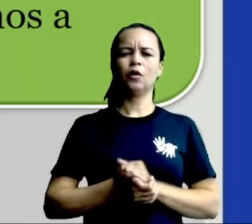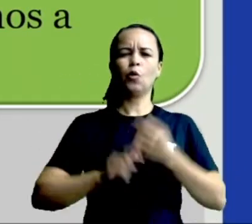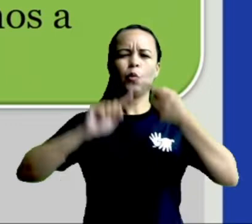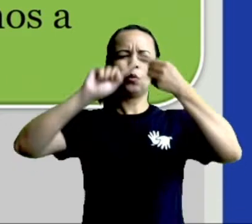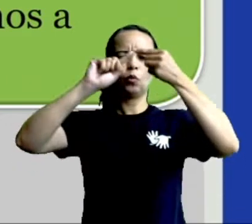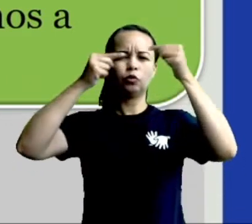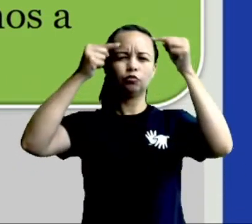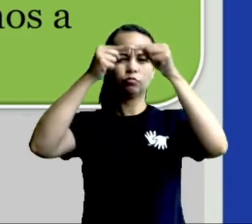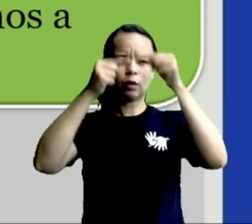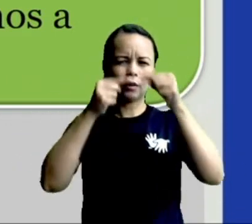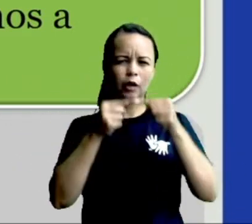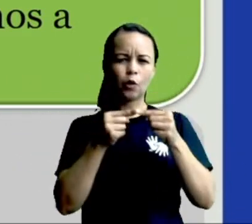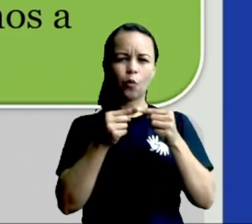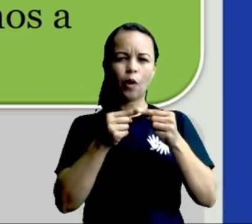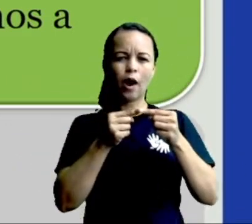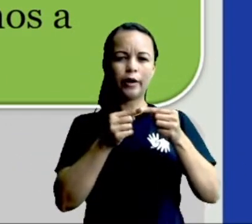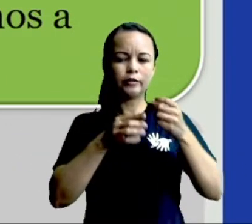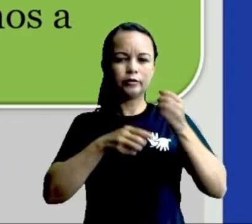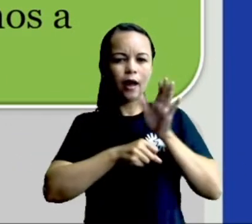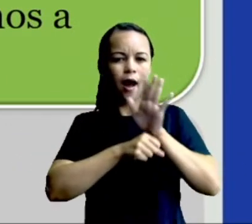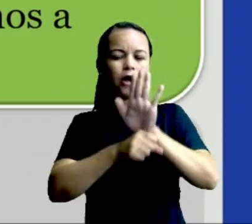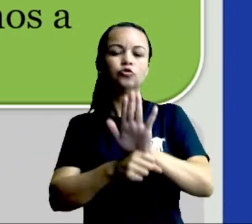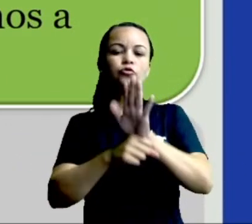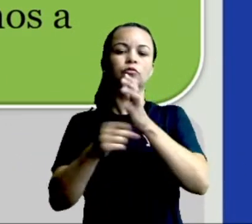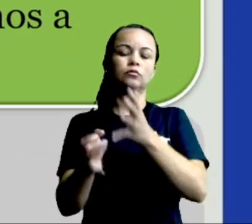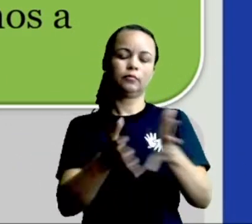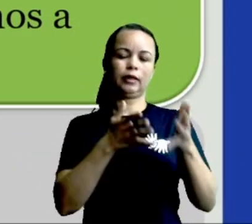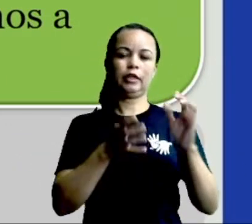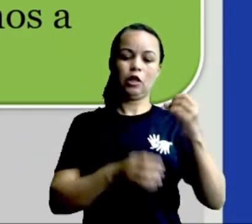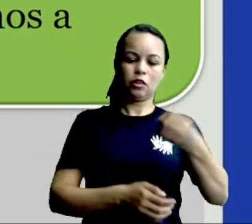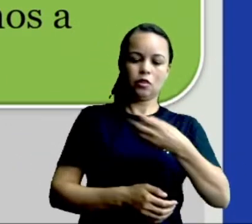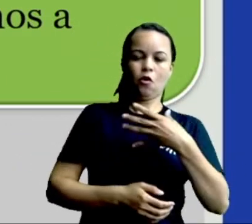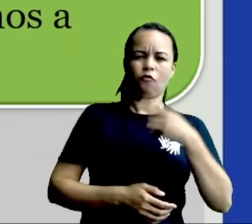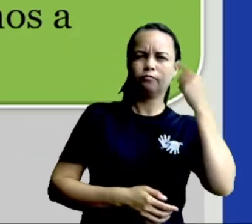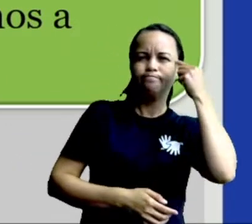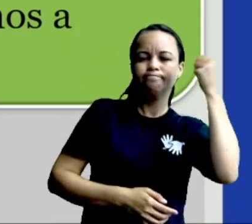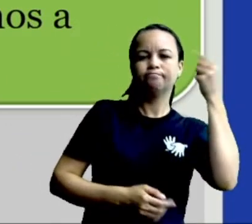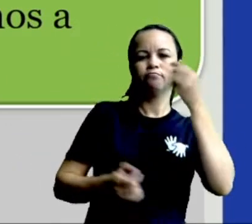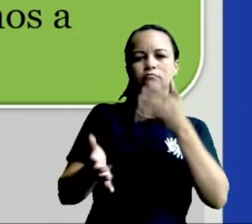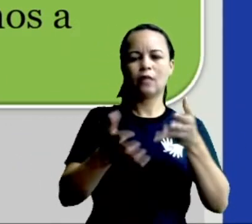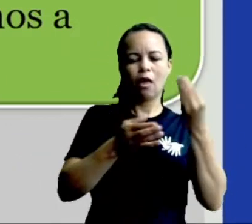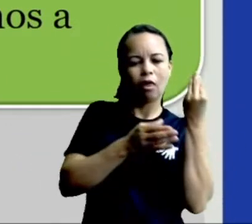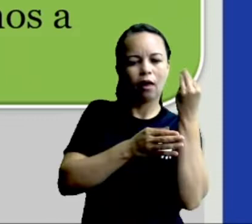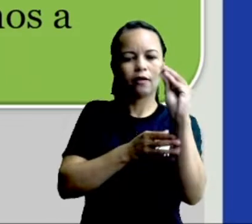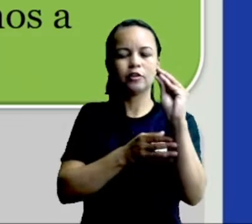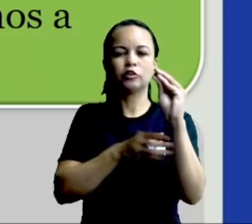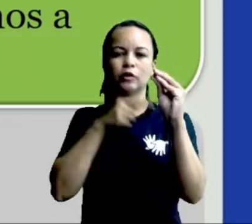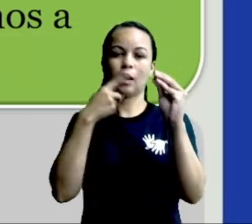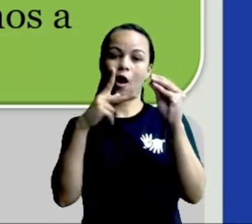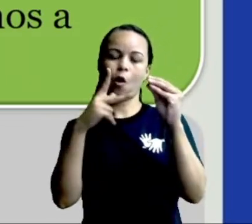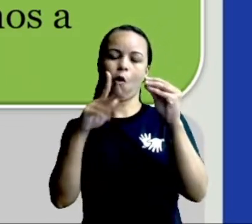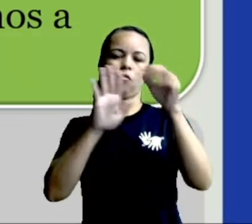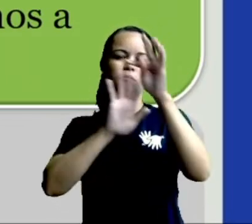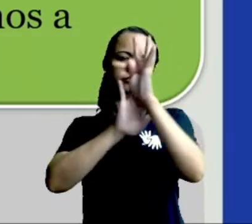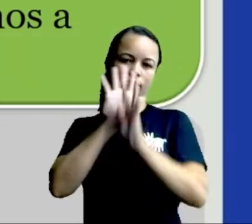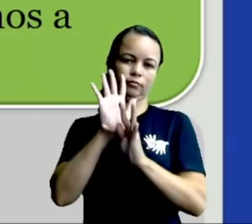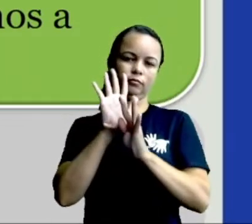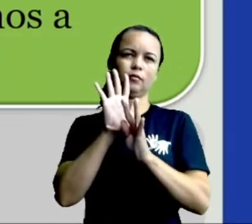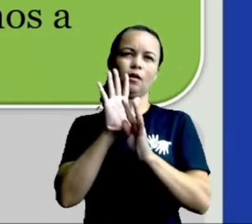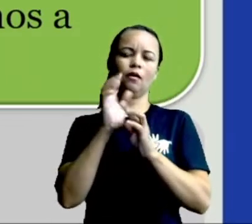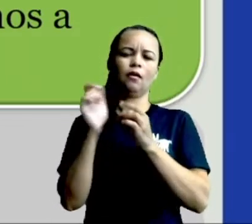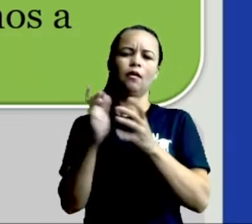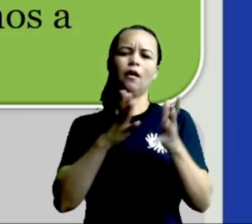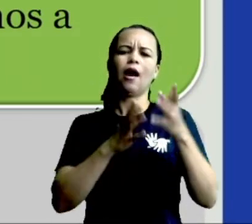eles contribuem, tá? Para que novas ideias sejam o quê? Adicionadas ao teu texto. E isso acontece, gente,